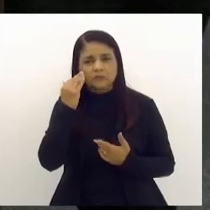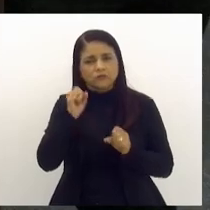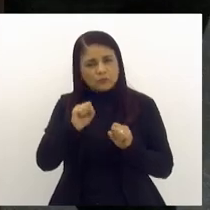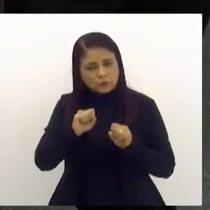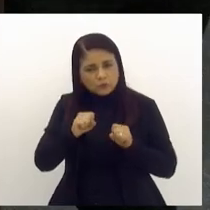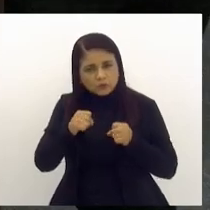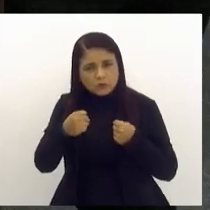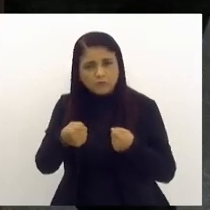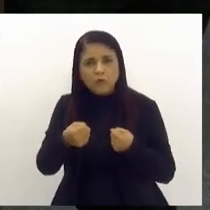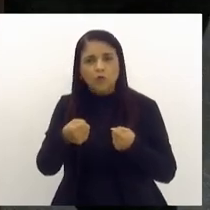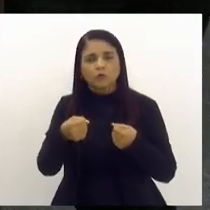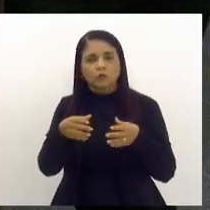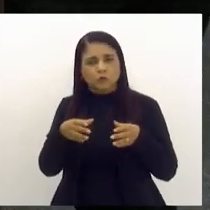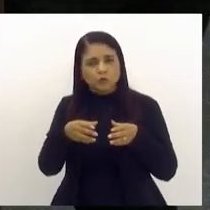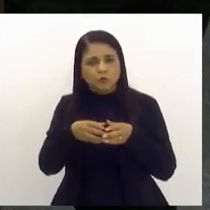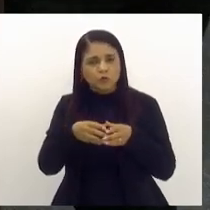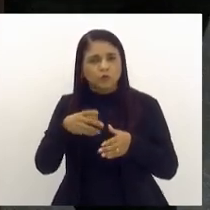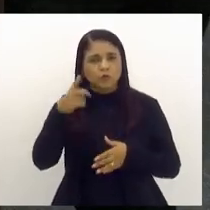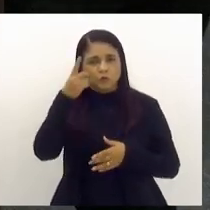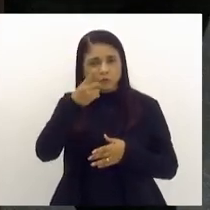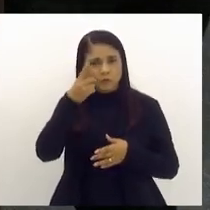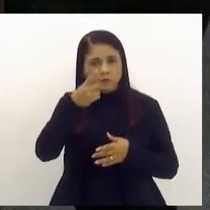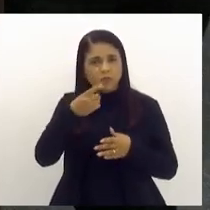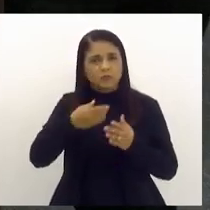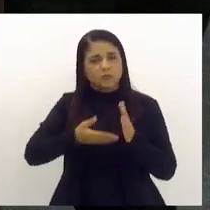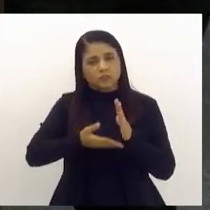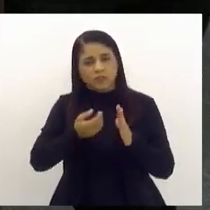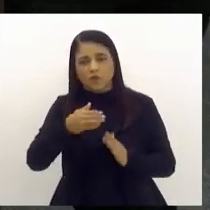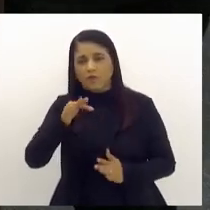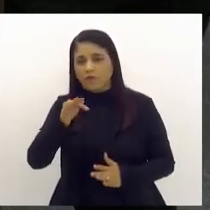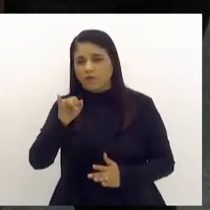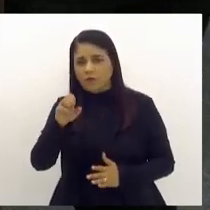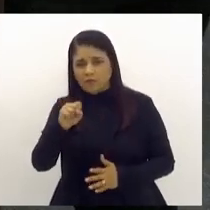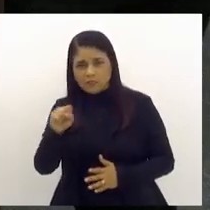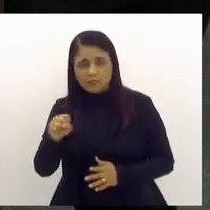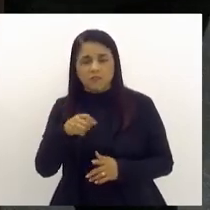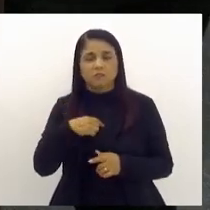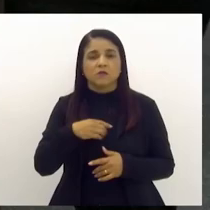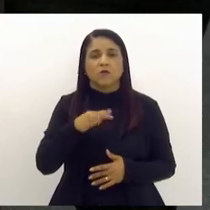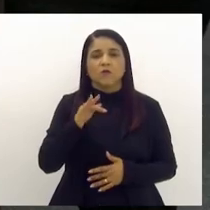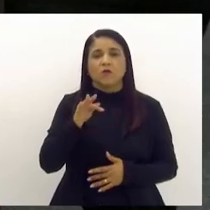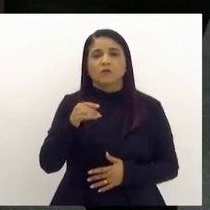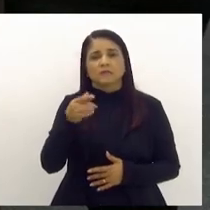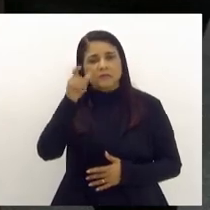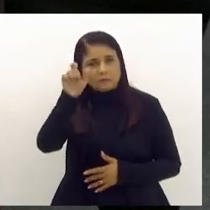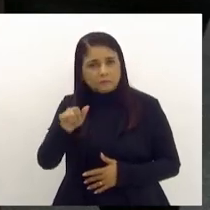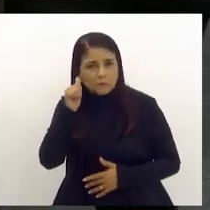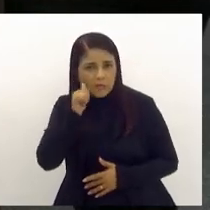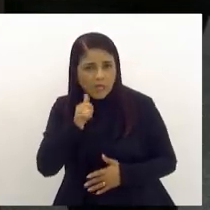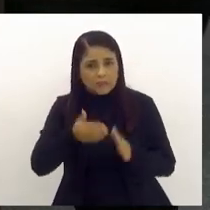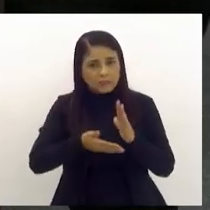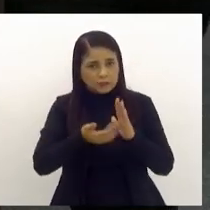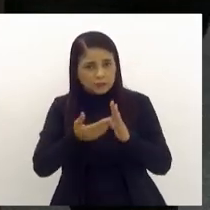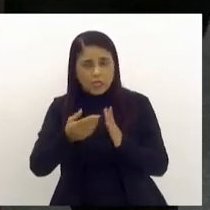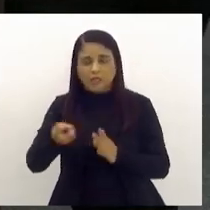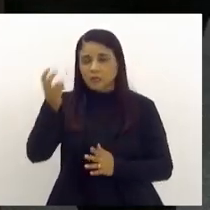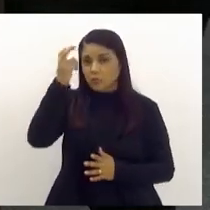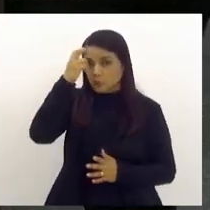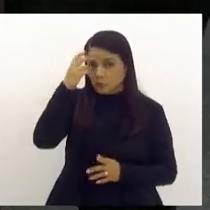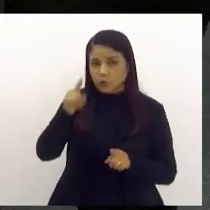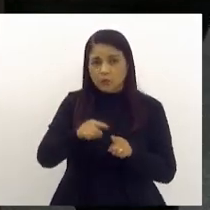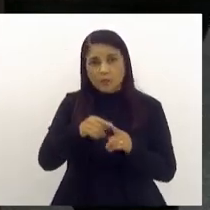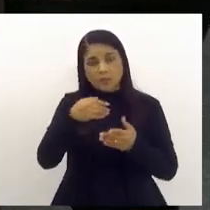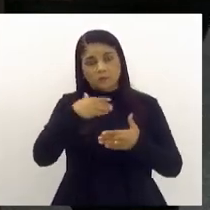esforço conjunto dessa casa de conseguir tirar o FEIS, de tirar o Fundo das Mulheres, de tirar também o Fundo da Cultura do